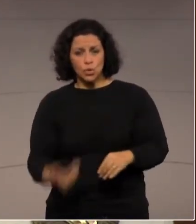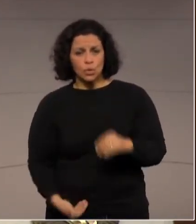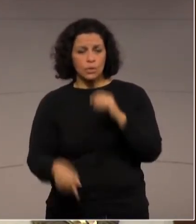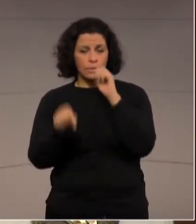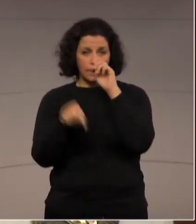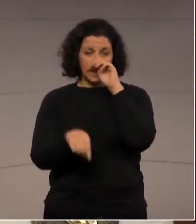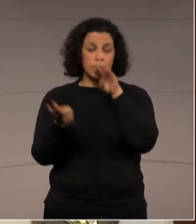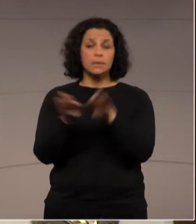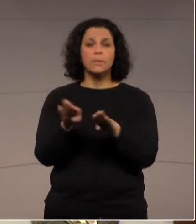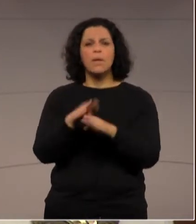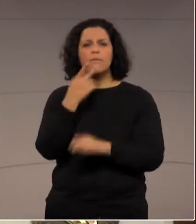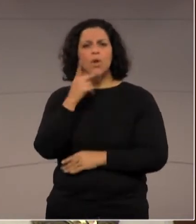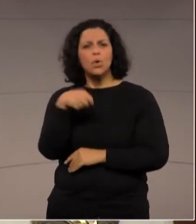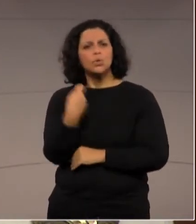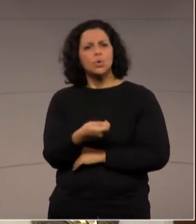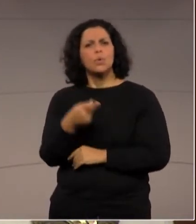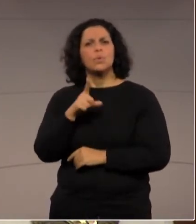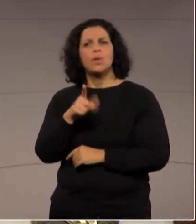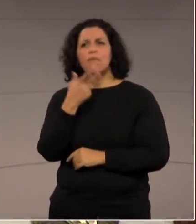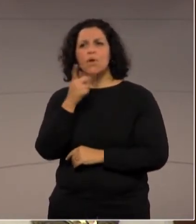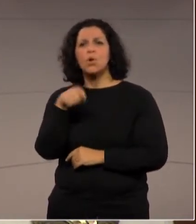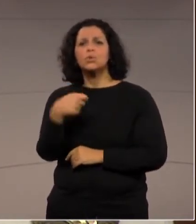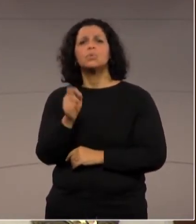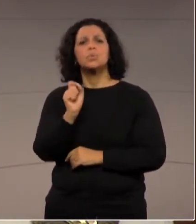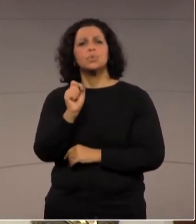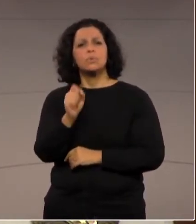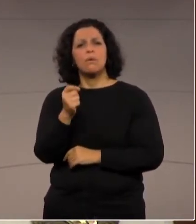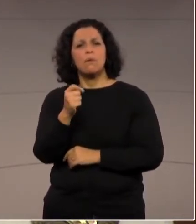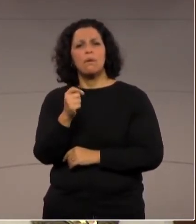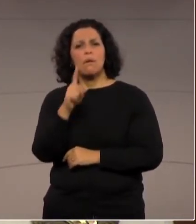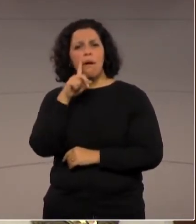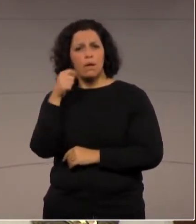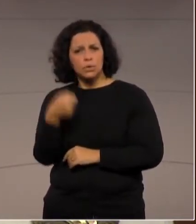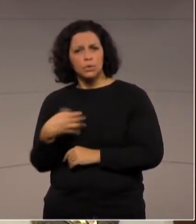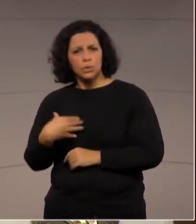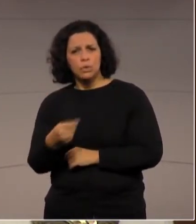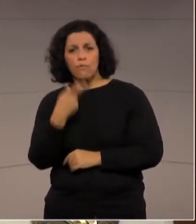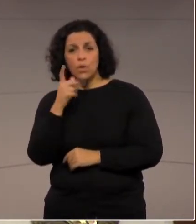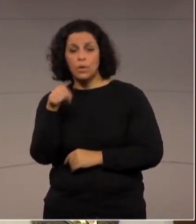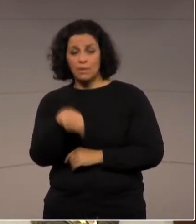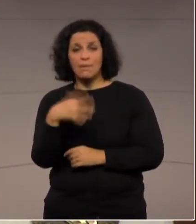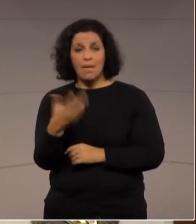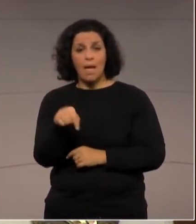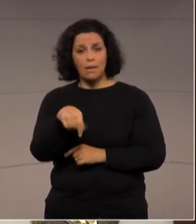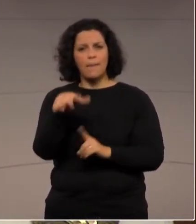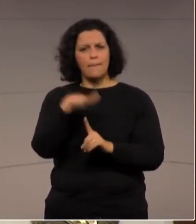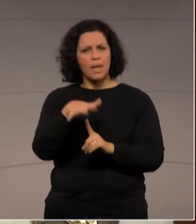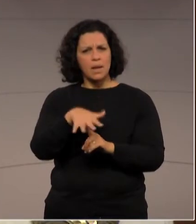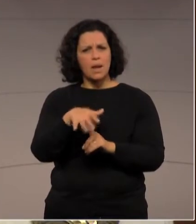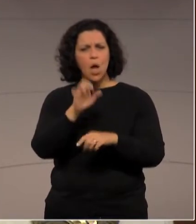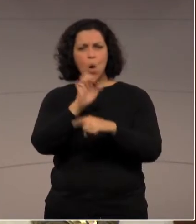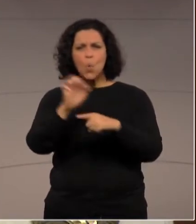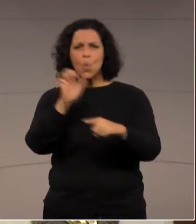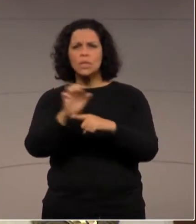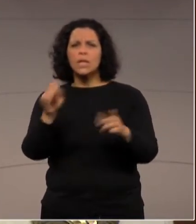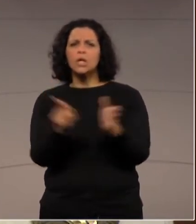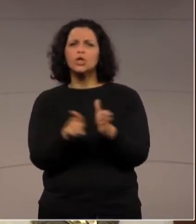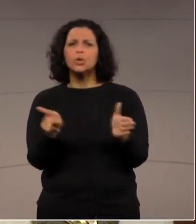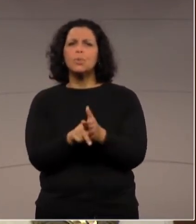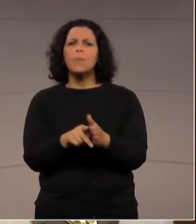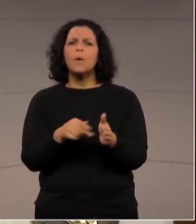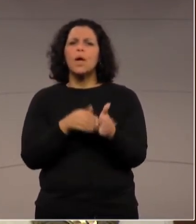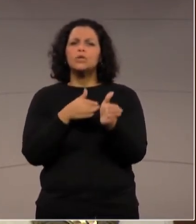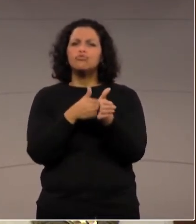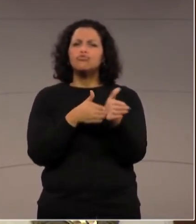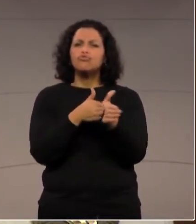também fez fala e na sua fala disse que quer fazer do paraná um estado para lomba que seja